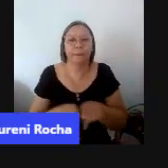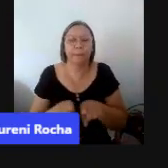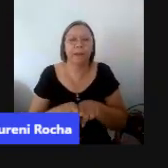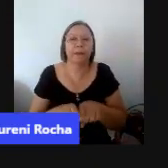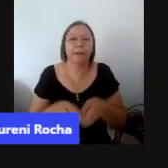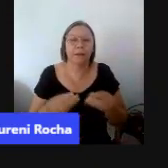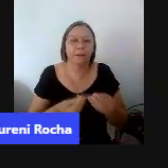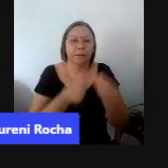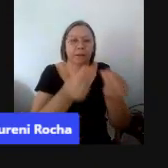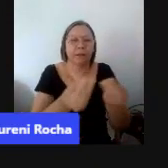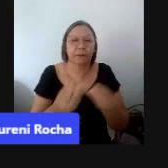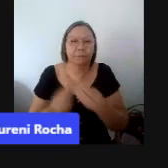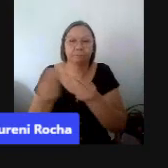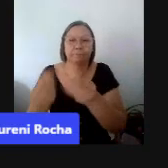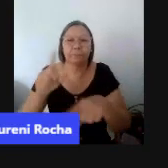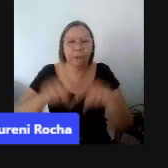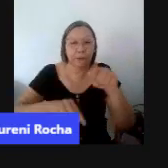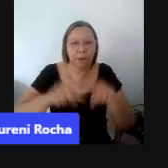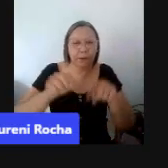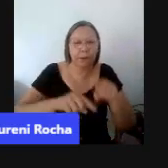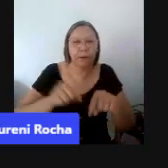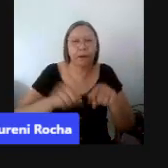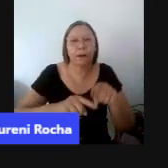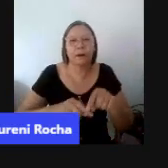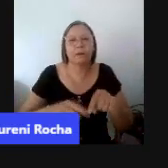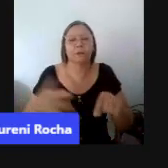saúde, na formação